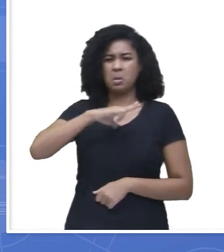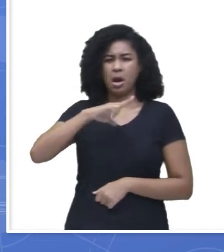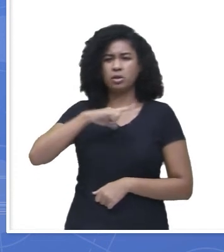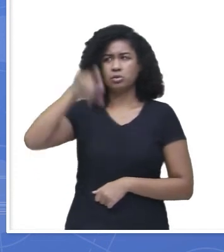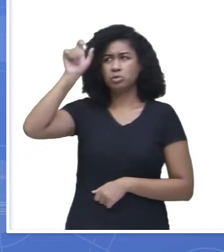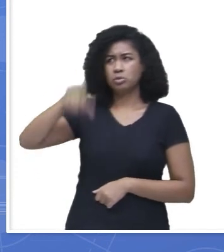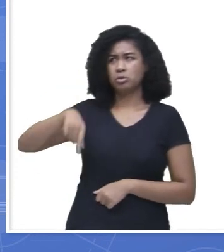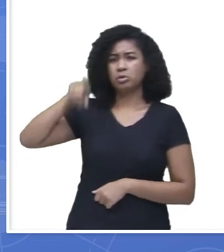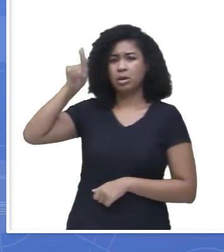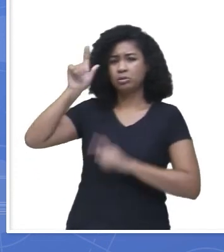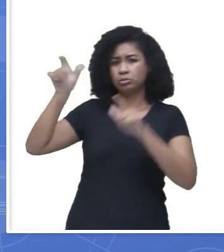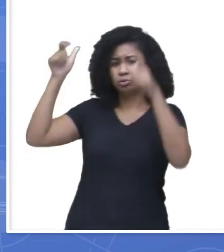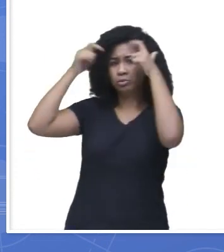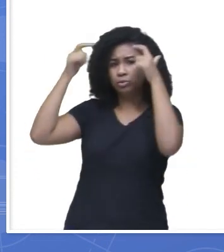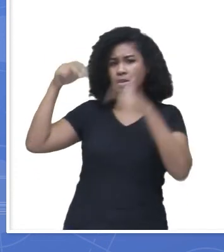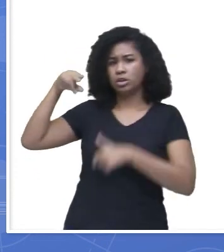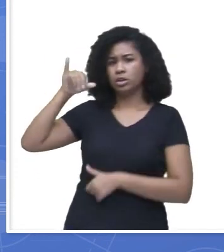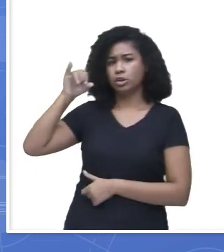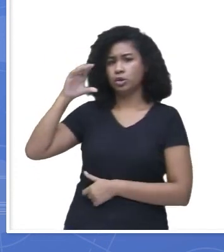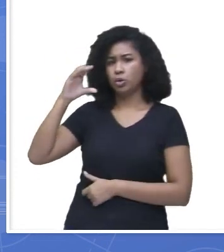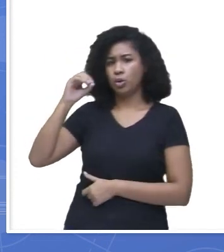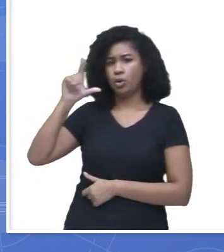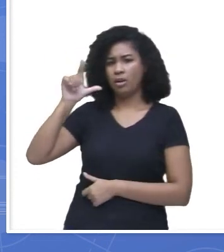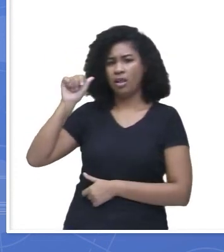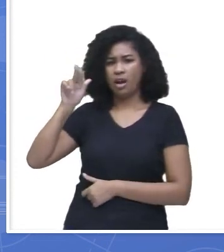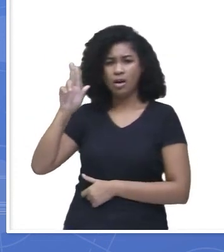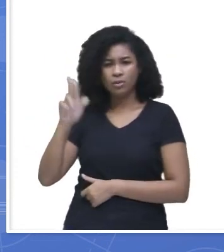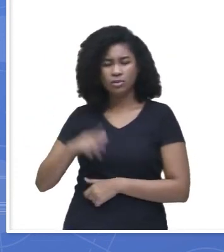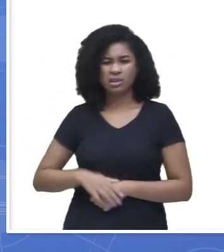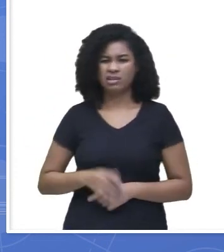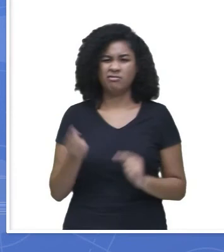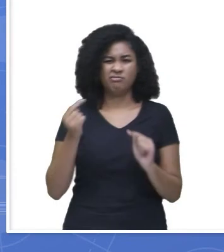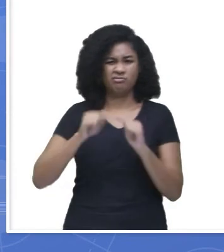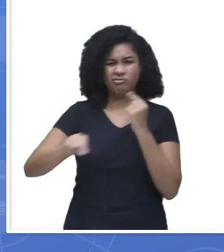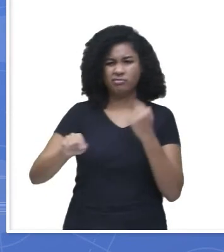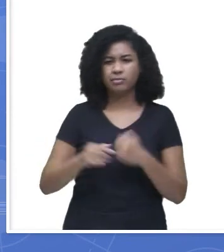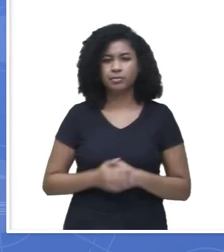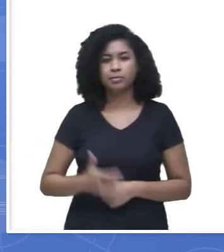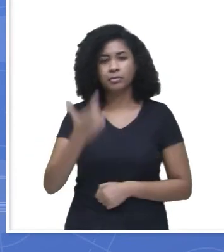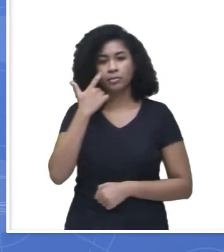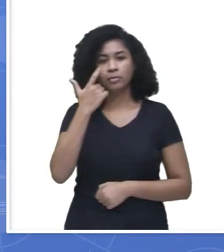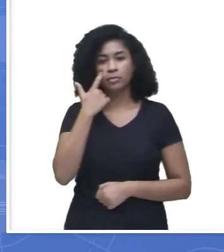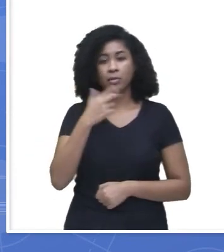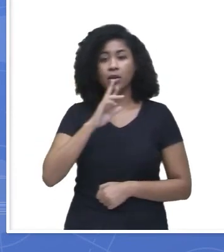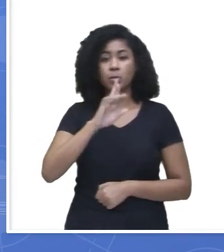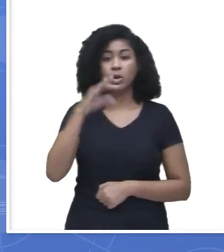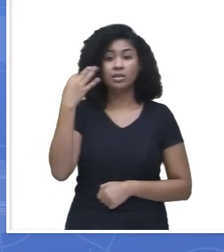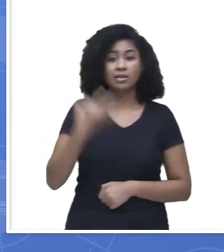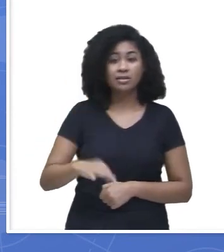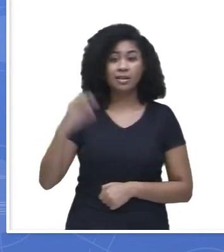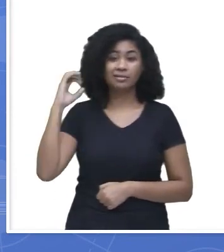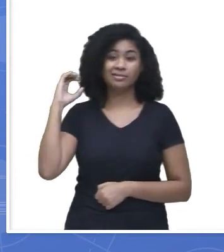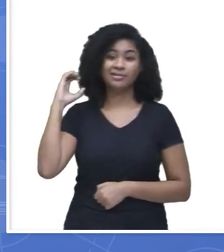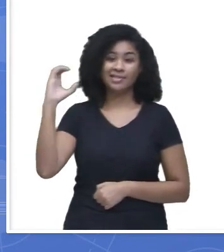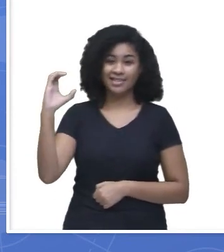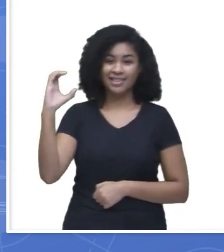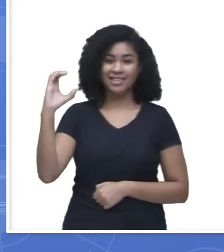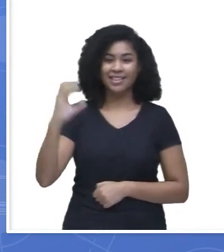Nicolau? Também não, né? Então, olha só, quem nós tivemos aqui nessa resposta correta? A letra C,